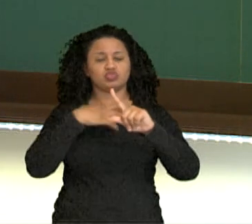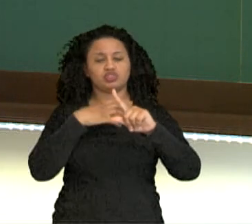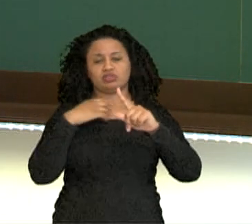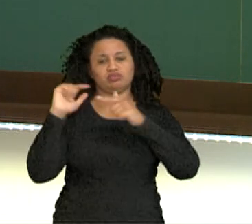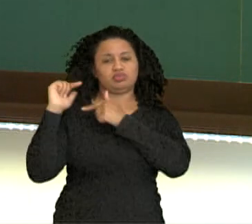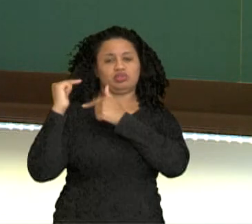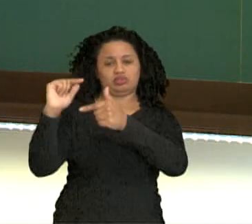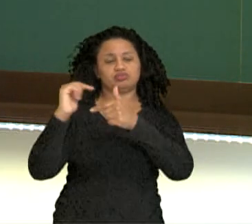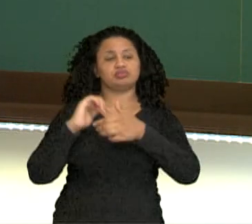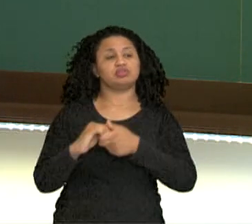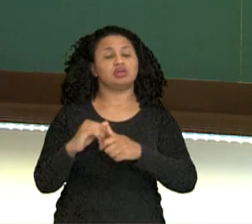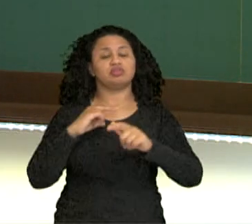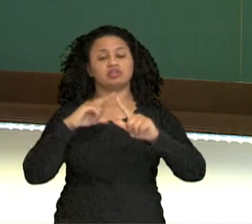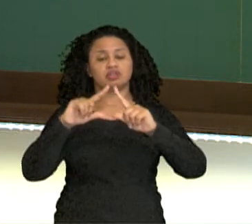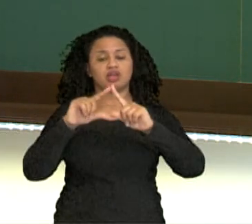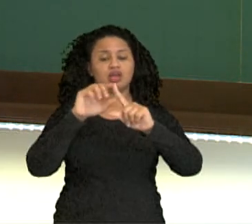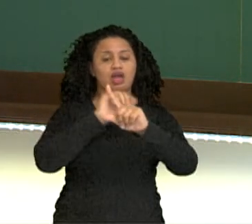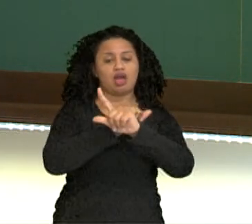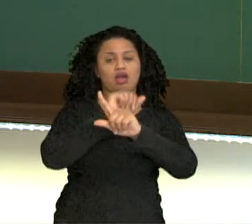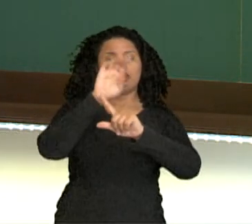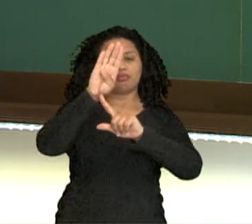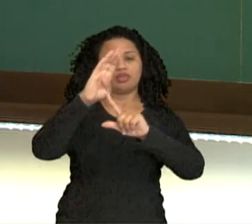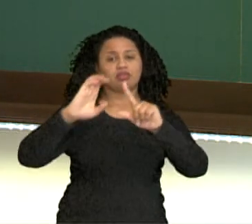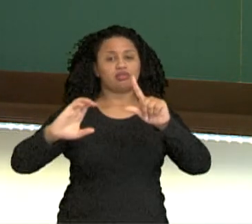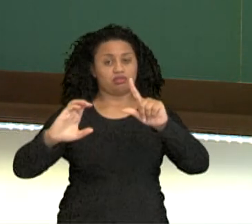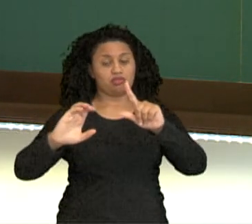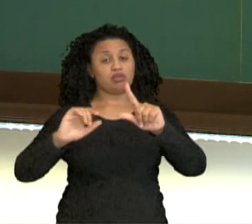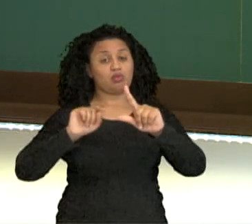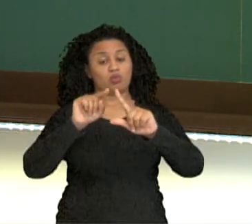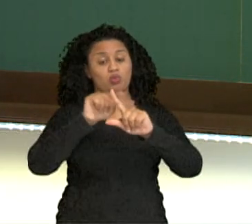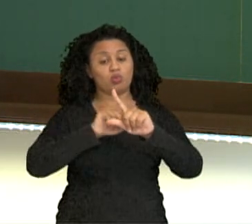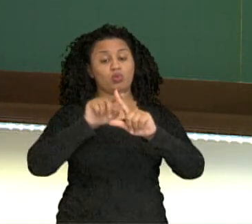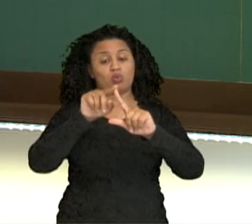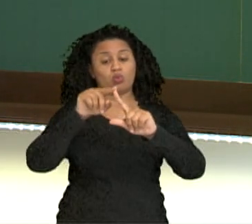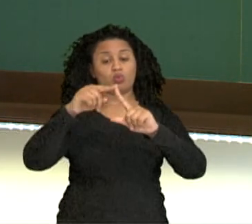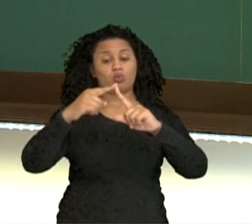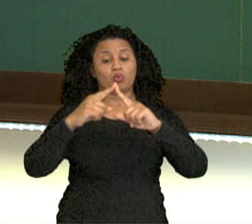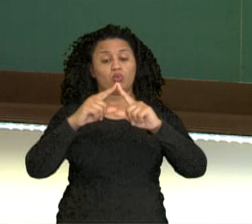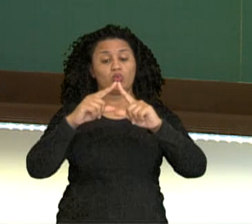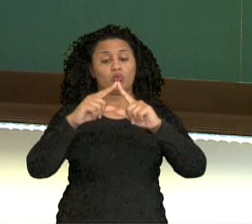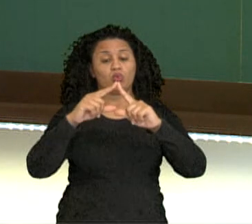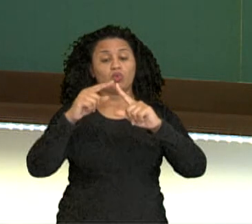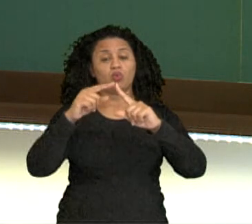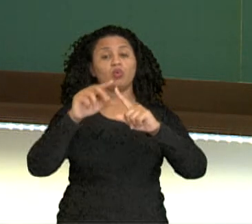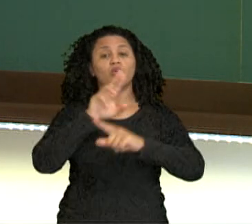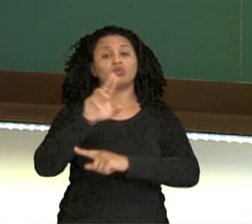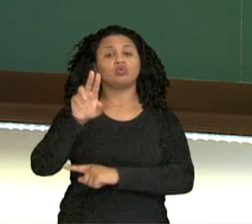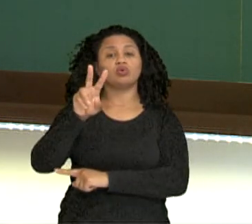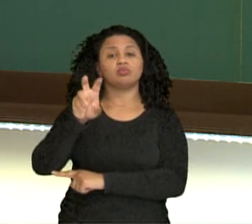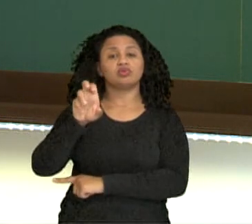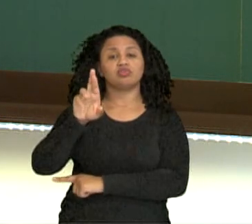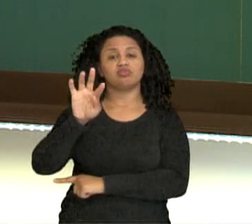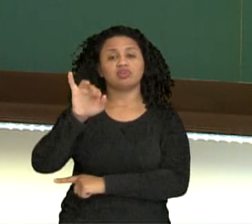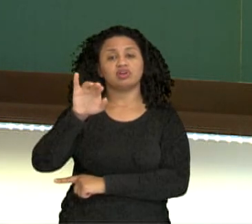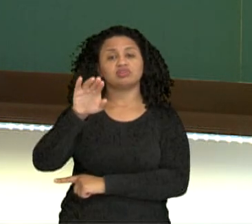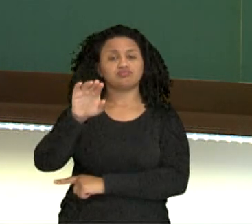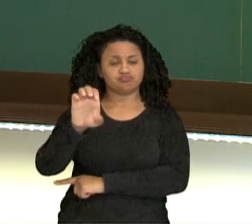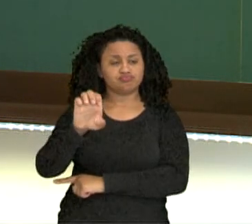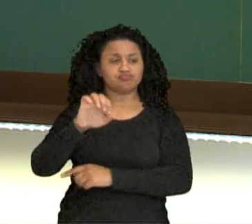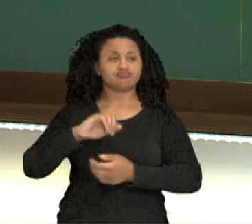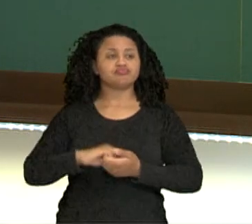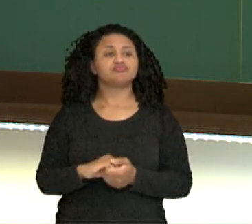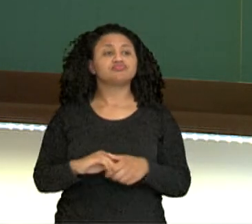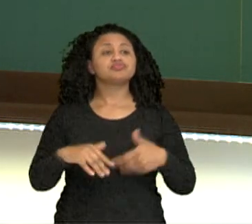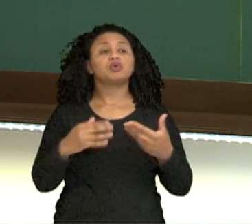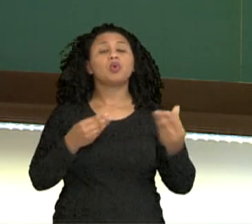e eu tenho os pontos A, B, C, que a gente chama isso de vértice. A gente já vai ver na nossa aula, tá bom? Então, como